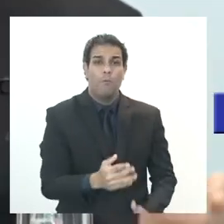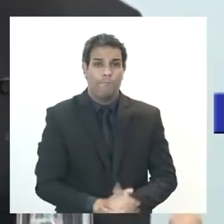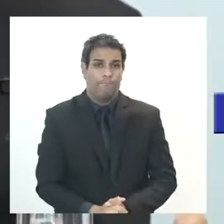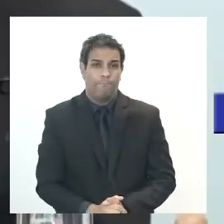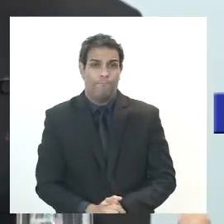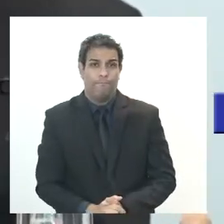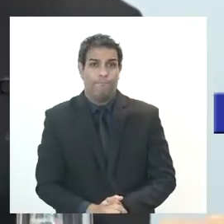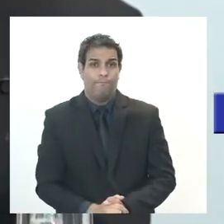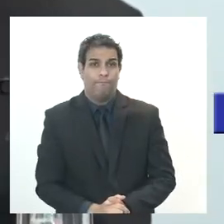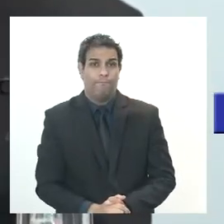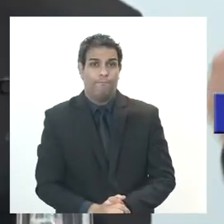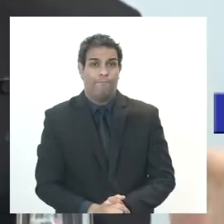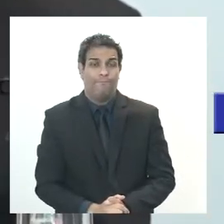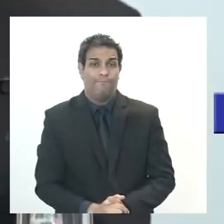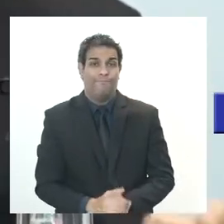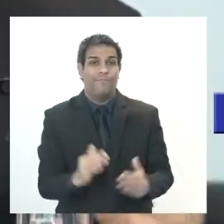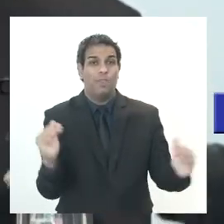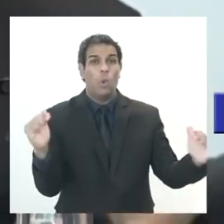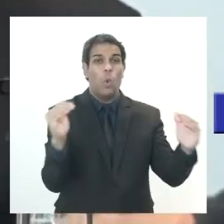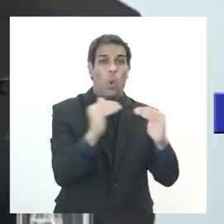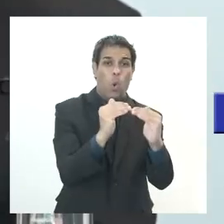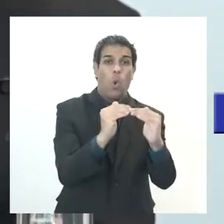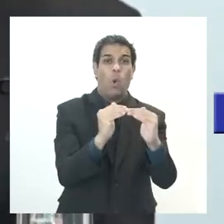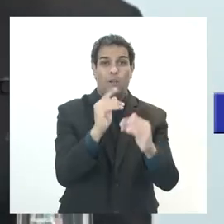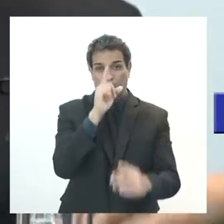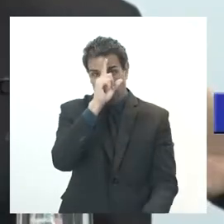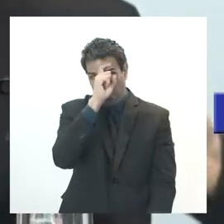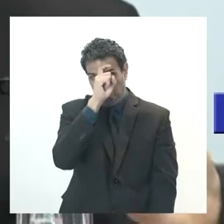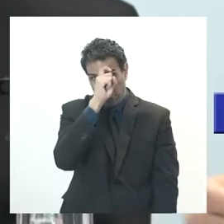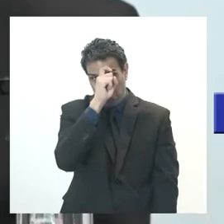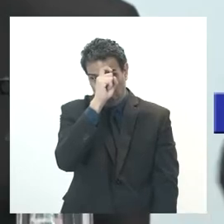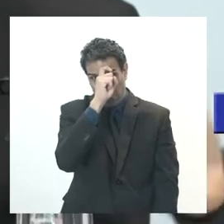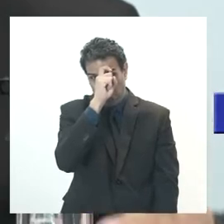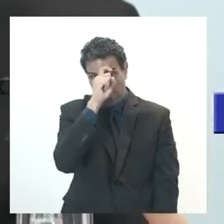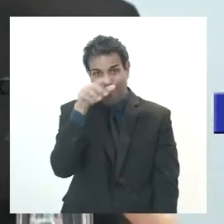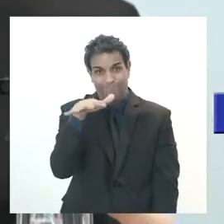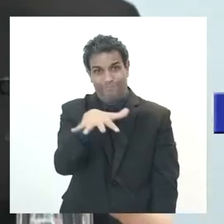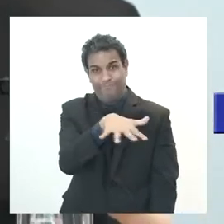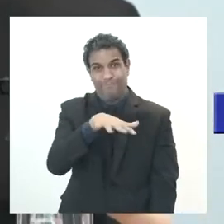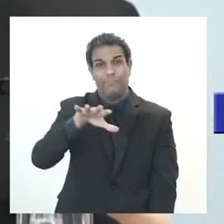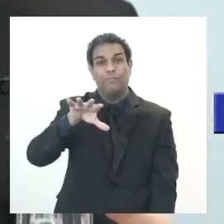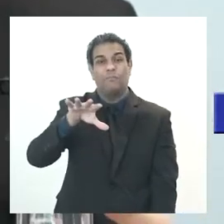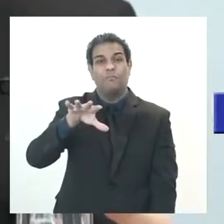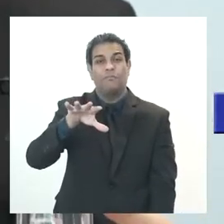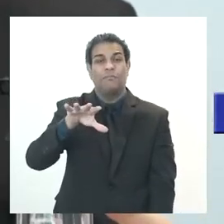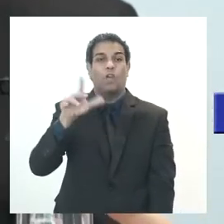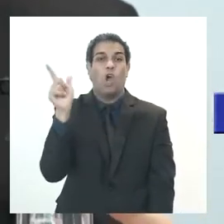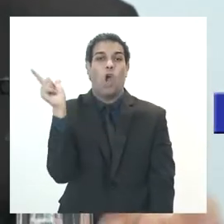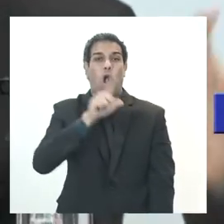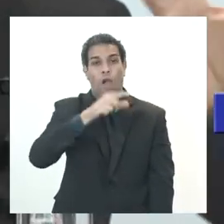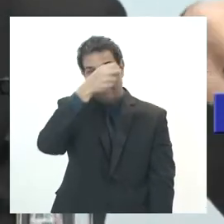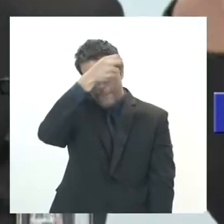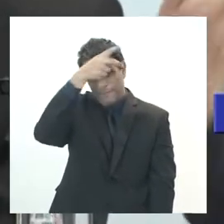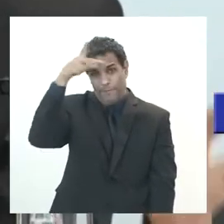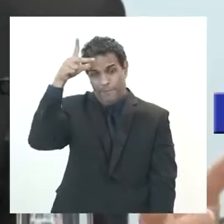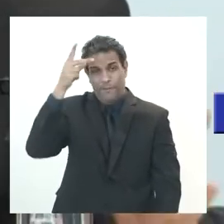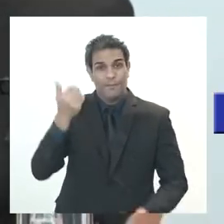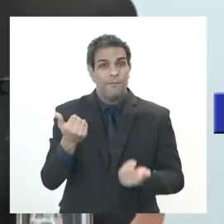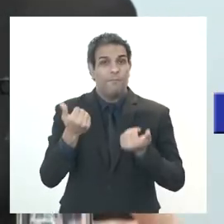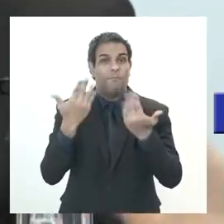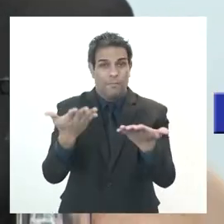interesse vista por igual carga horária no hospital Oceânico que corretamente a prefeitura de Niterói